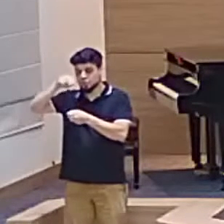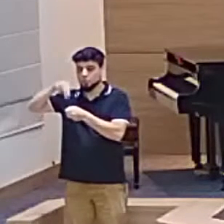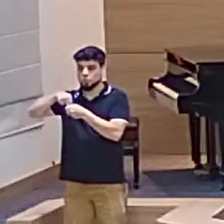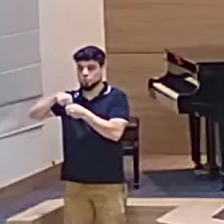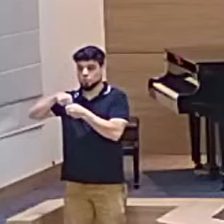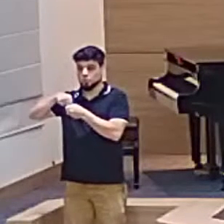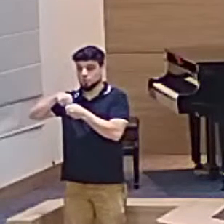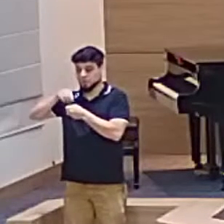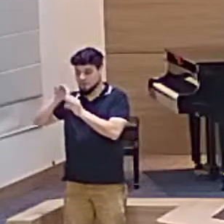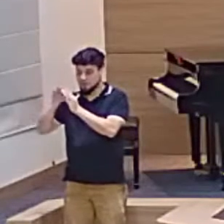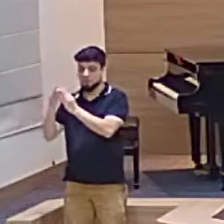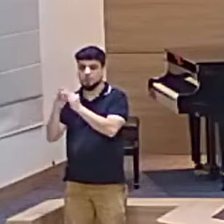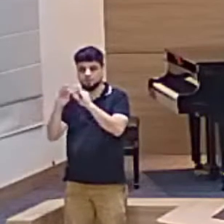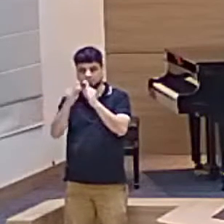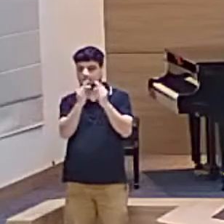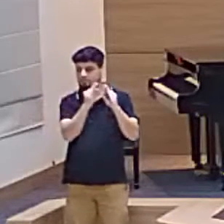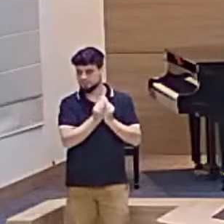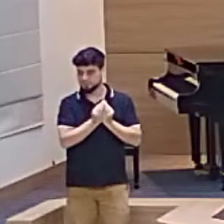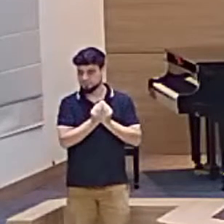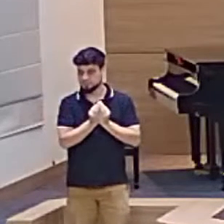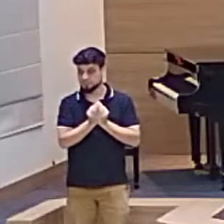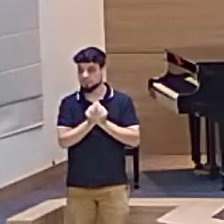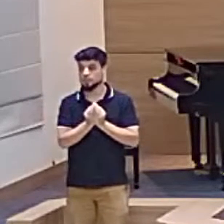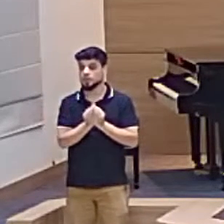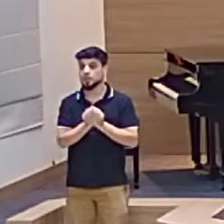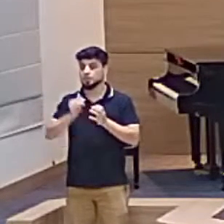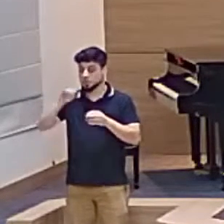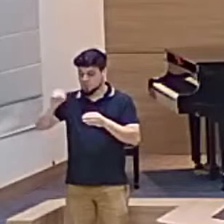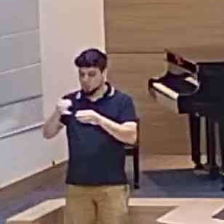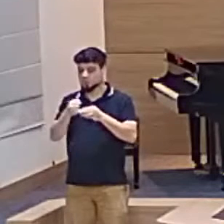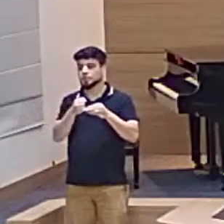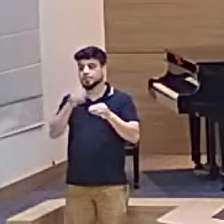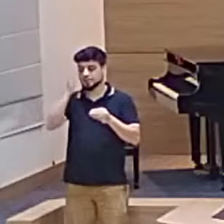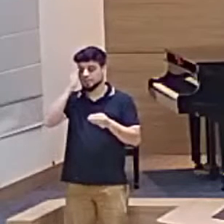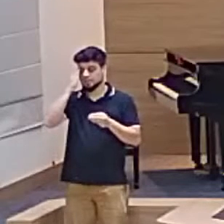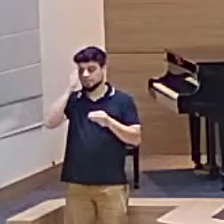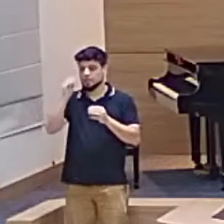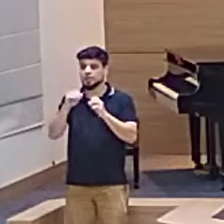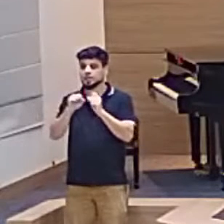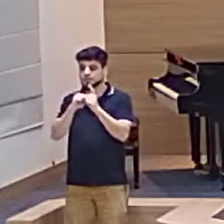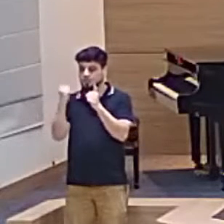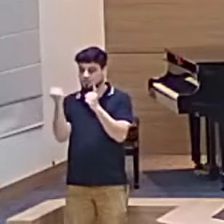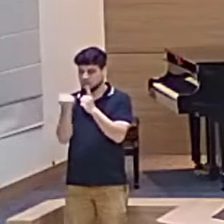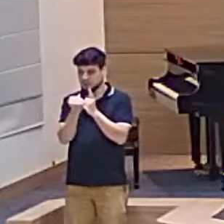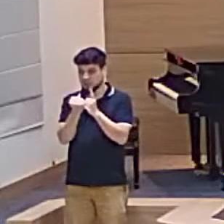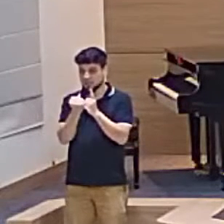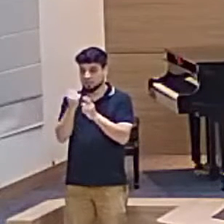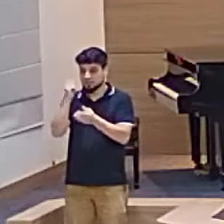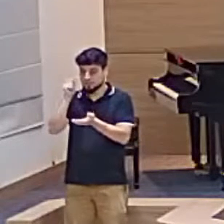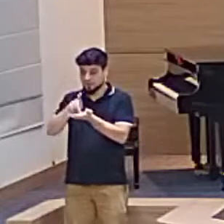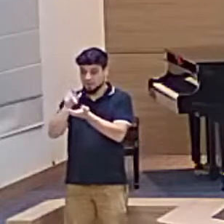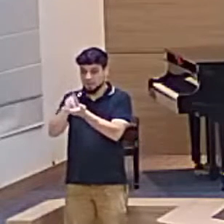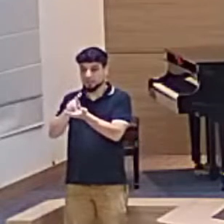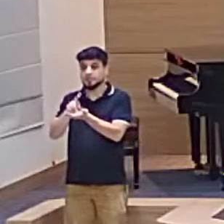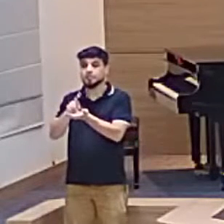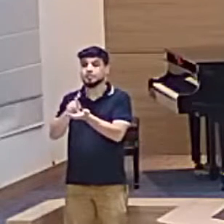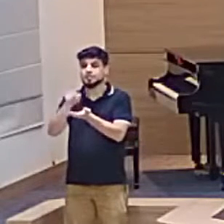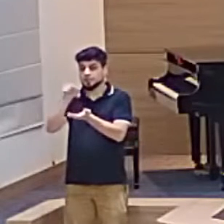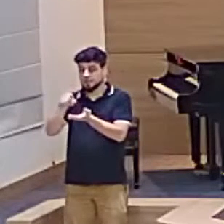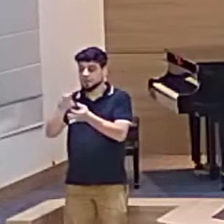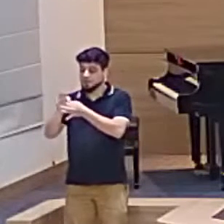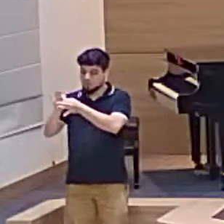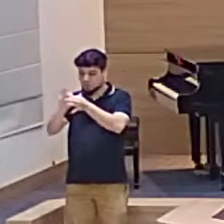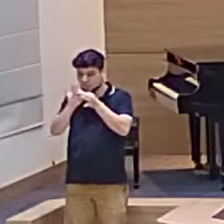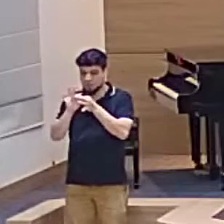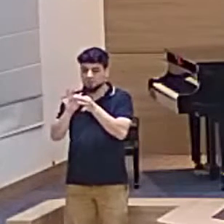porque ele sabe que toda a nação que toda a sociedade é composta verdadeiramente de famílias e quando as